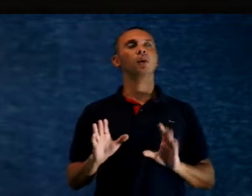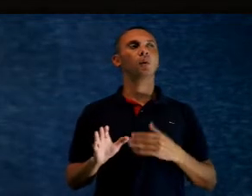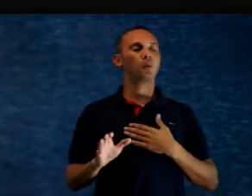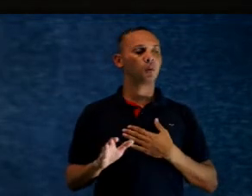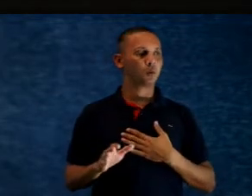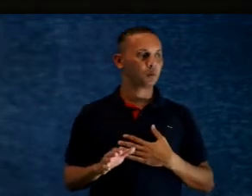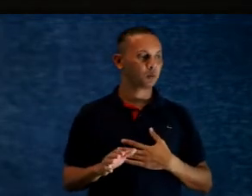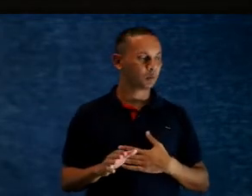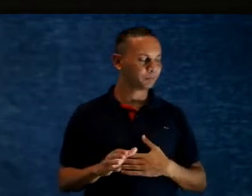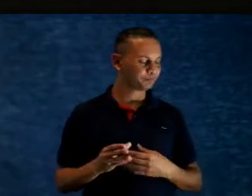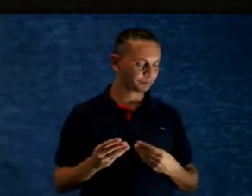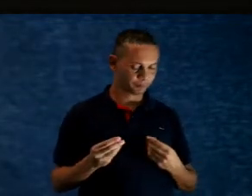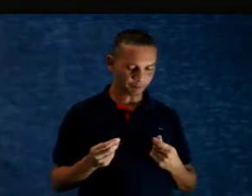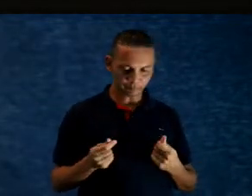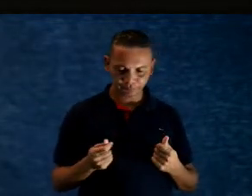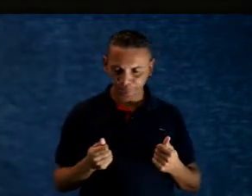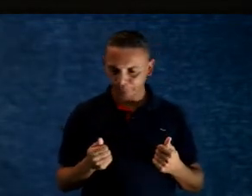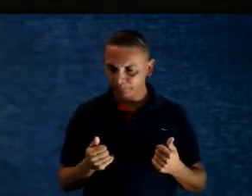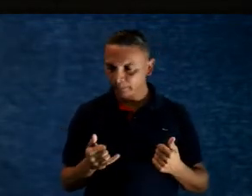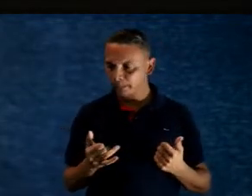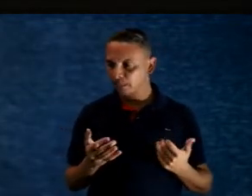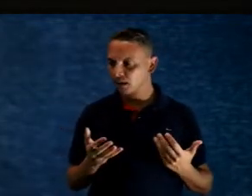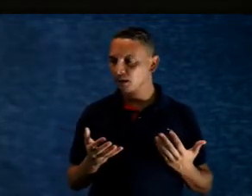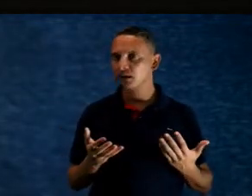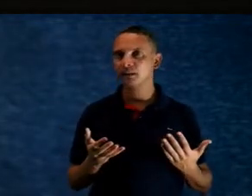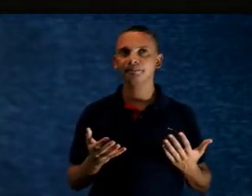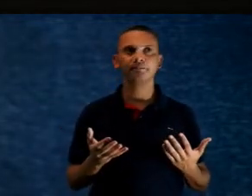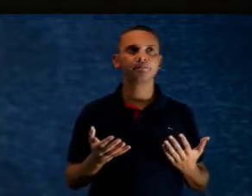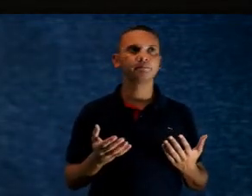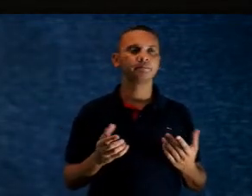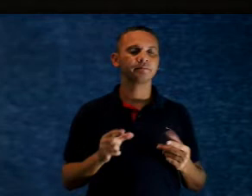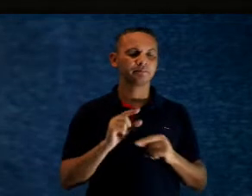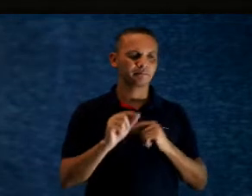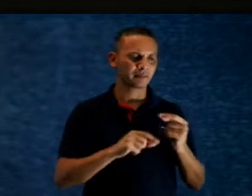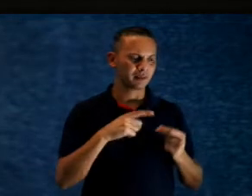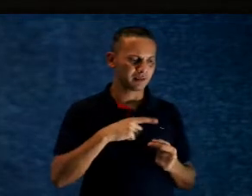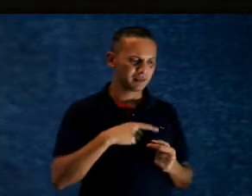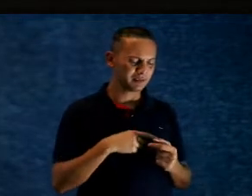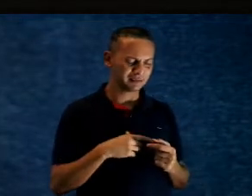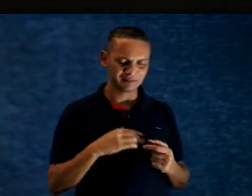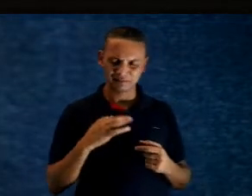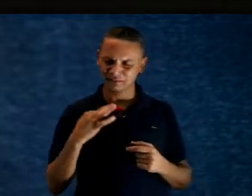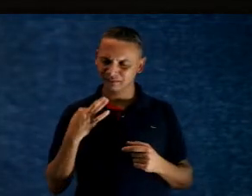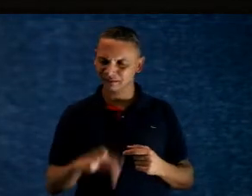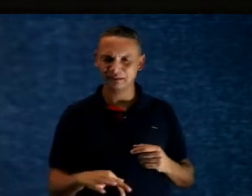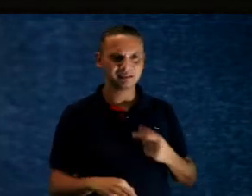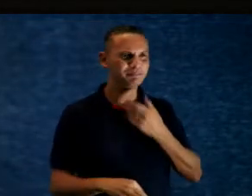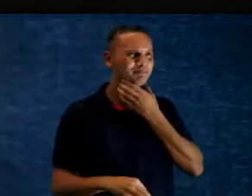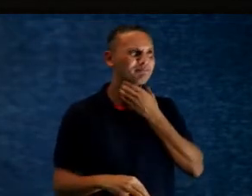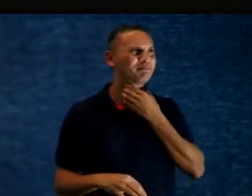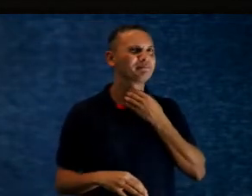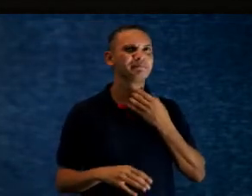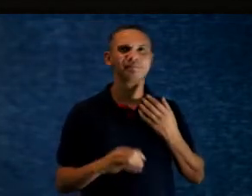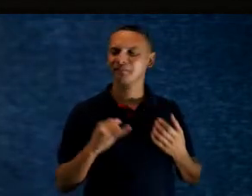executado. Estou suando, não choro. Recupero lentamente a consciência. Sei que não nasci para o sofrimento.